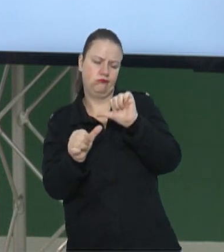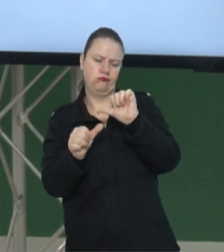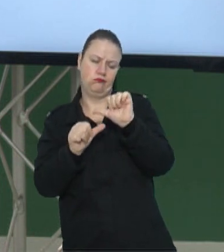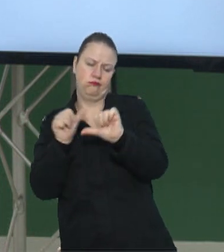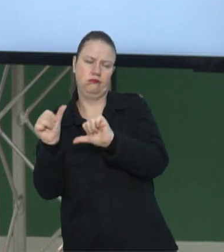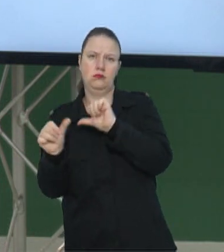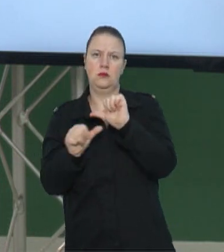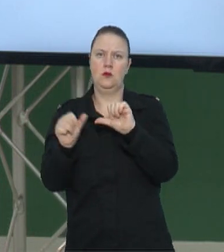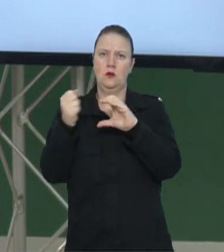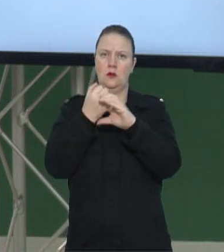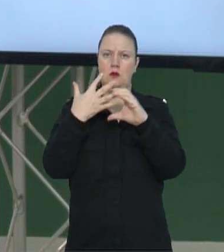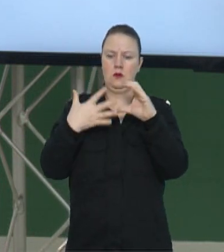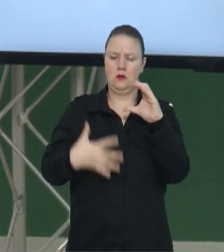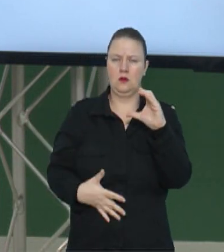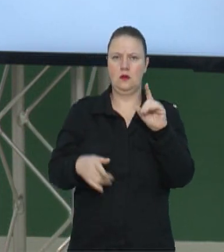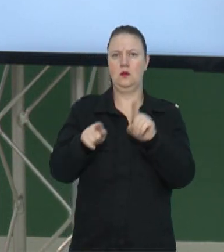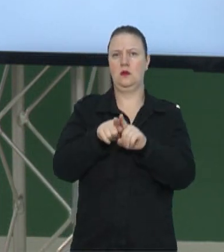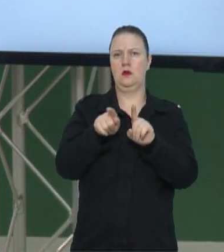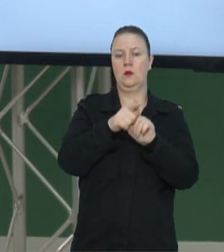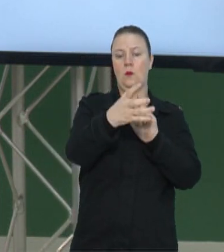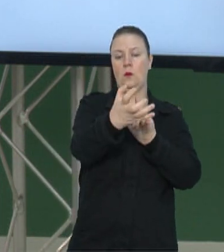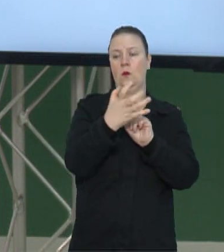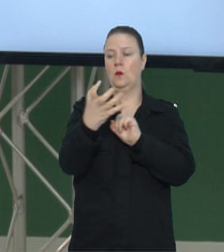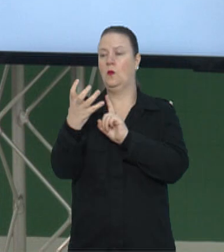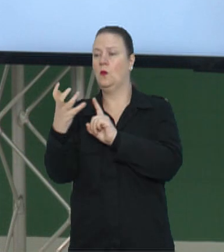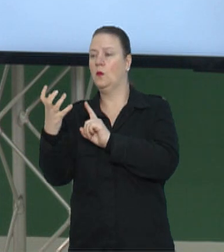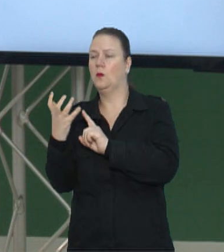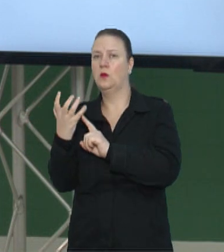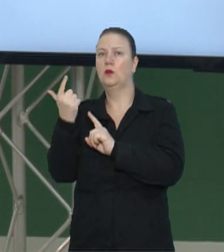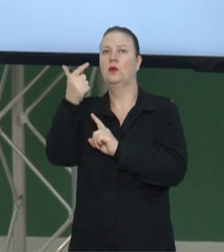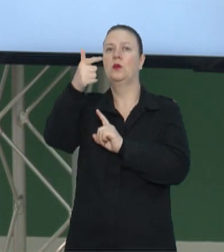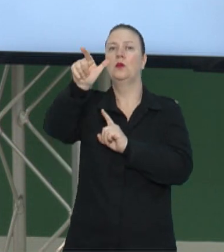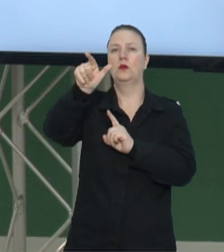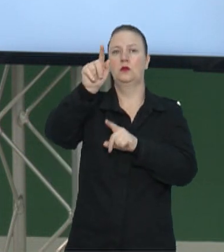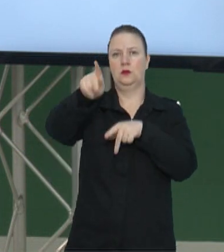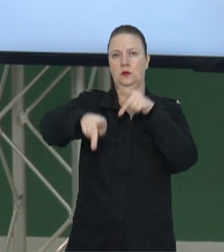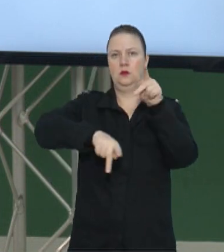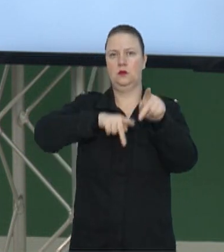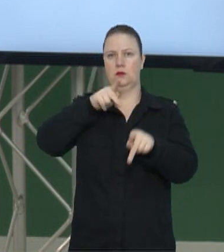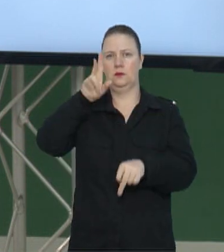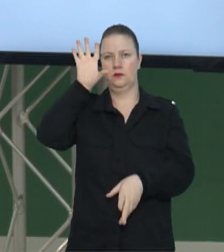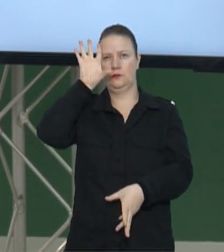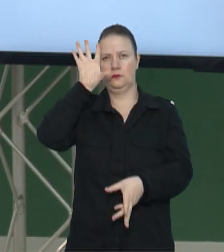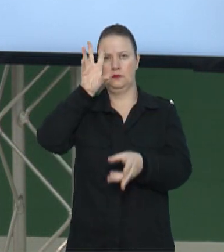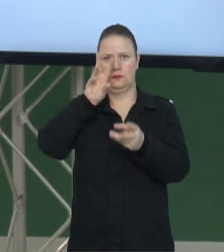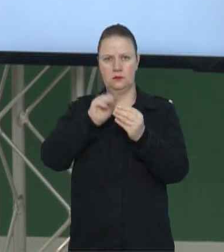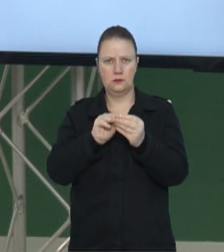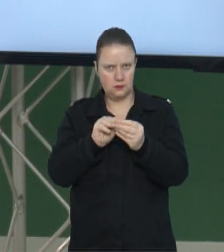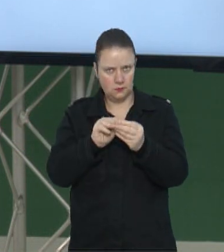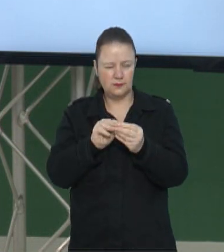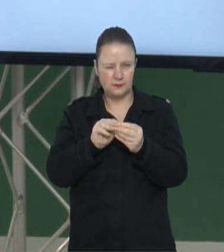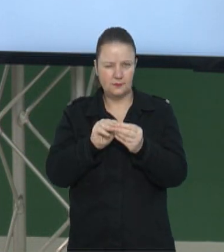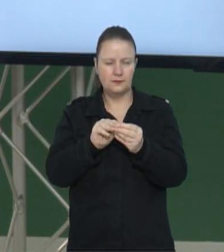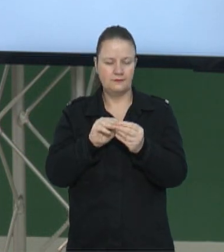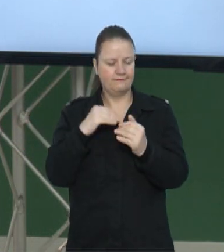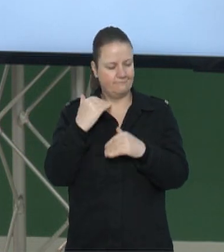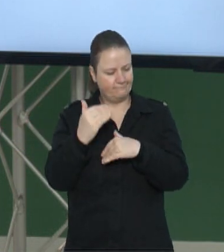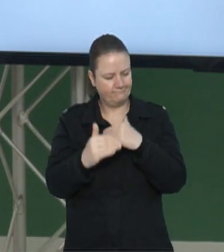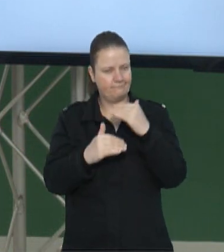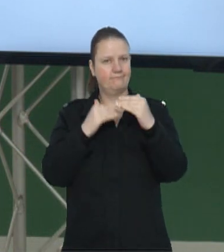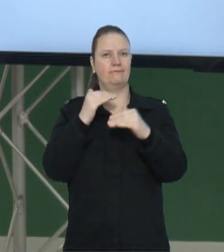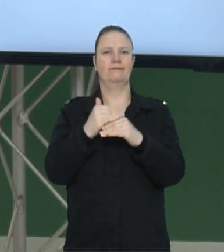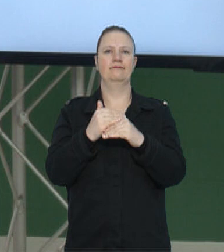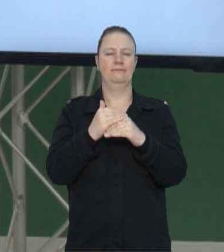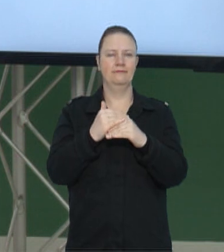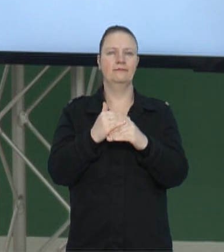características que vêm de outros povos que formaram nossa população. Então vamos entender um pouquinho isso, mas vamos devagar porque aí